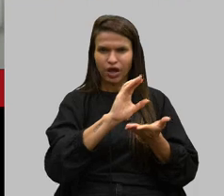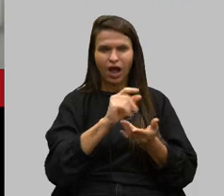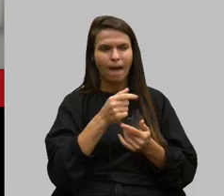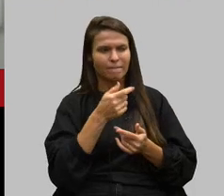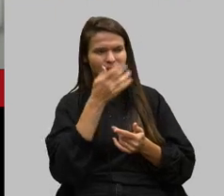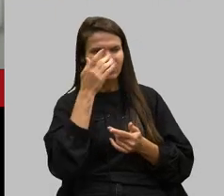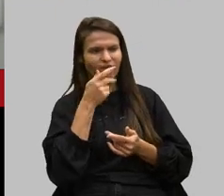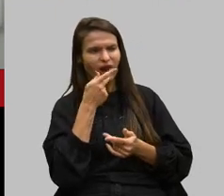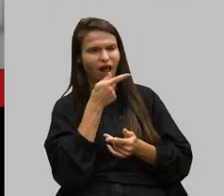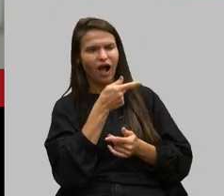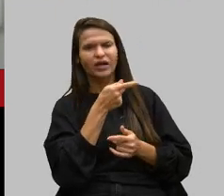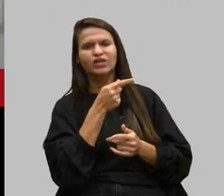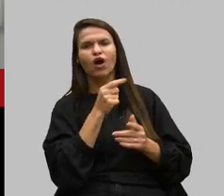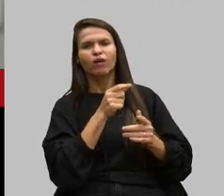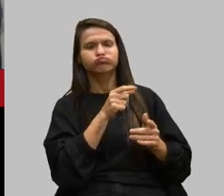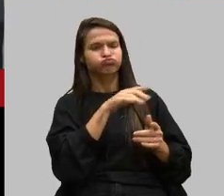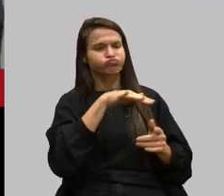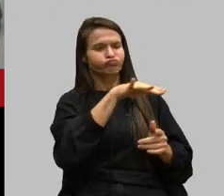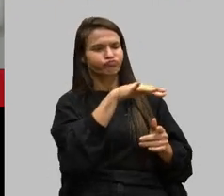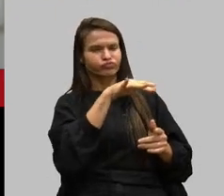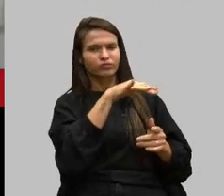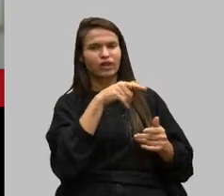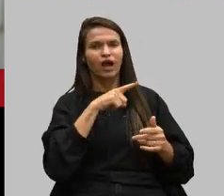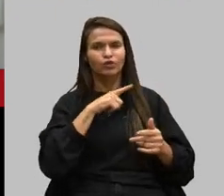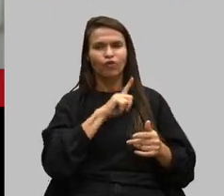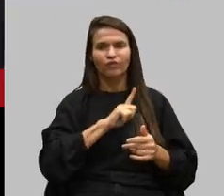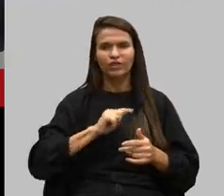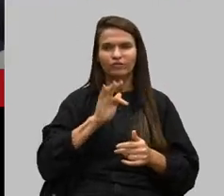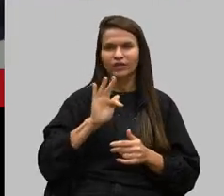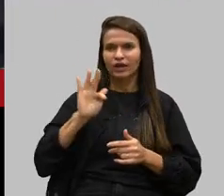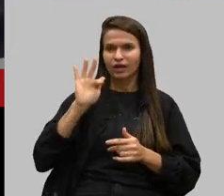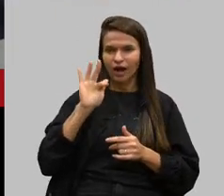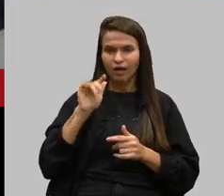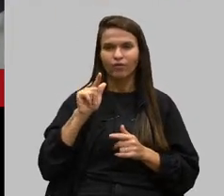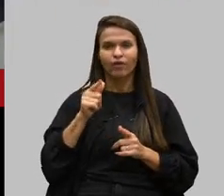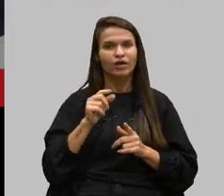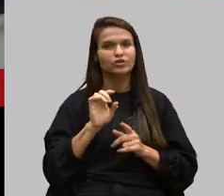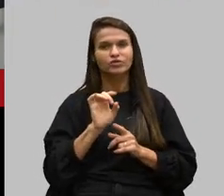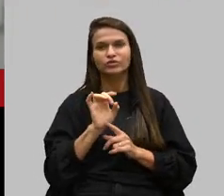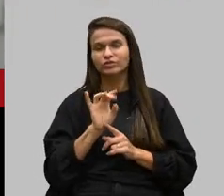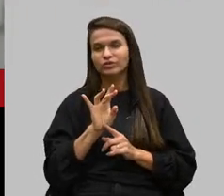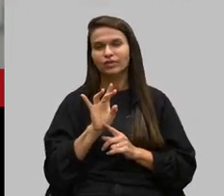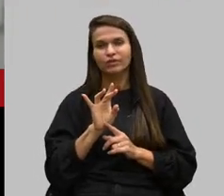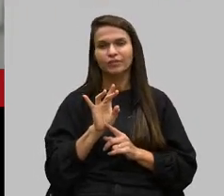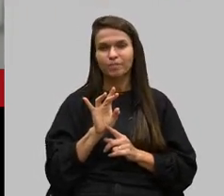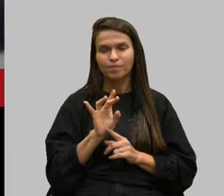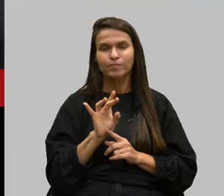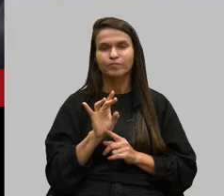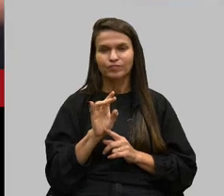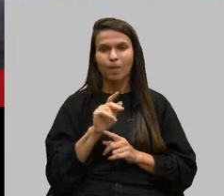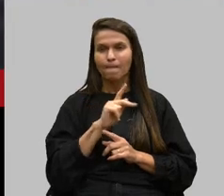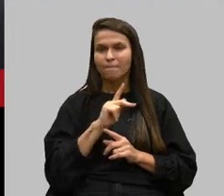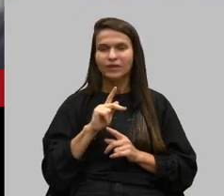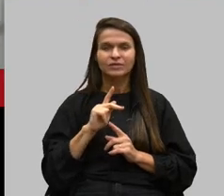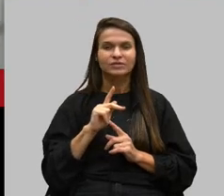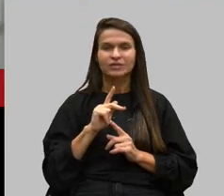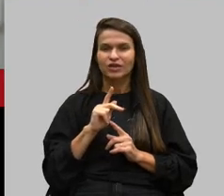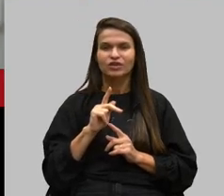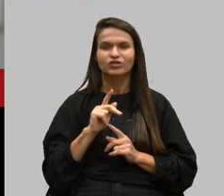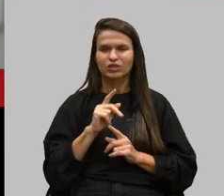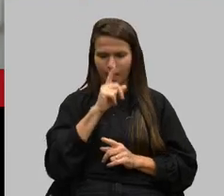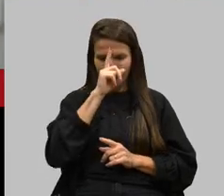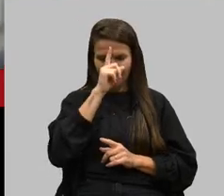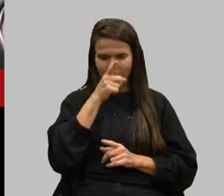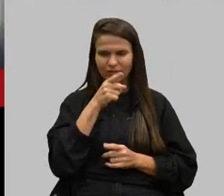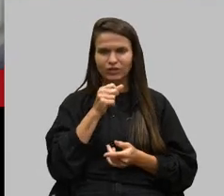ó aqui a marcação aqui ó Isso aqui é do governo federal é só porque e o Presidente da República tá mandando